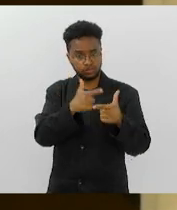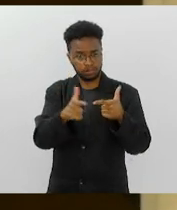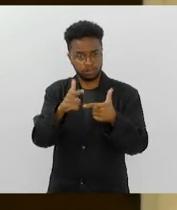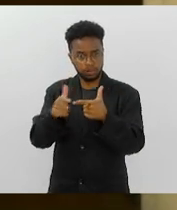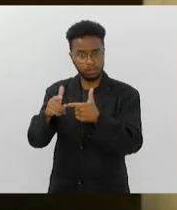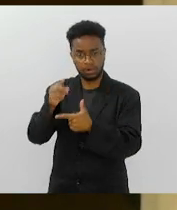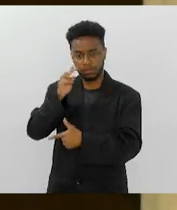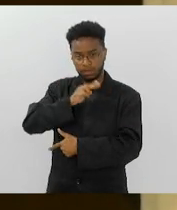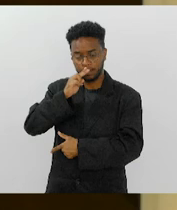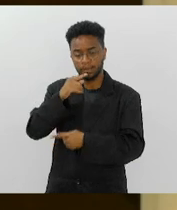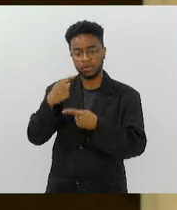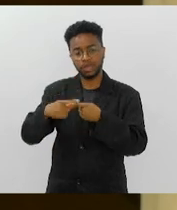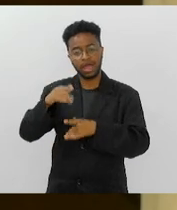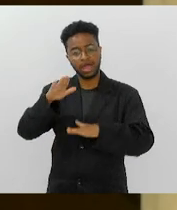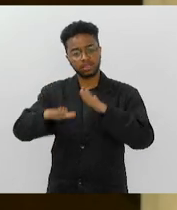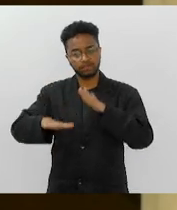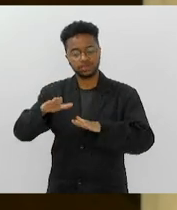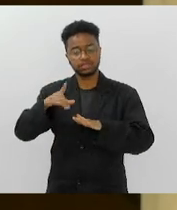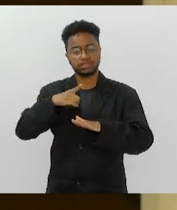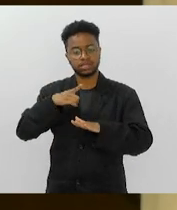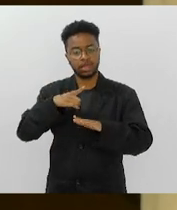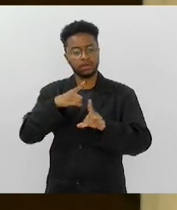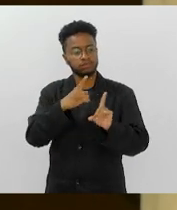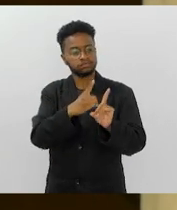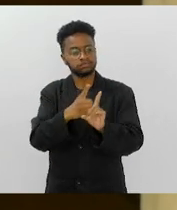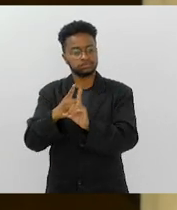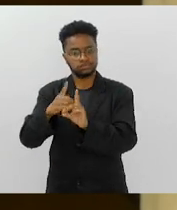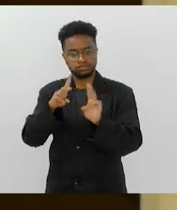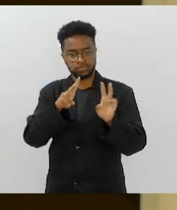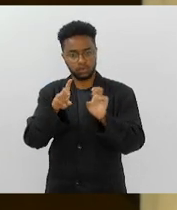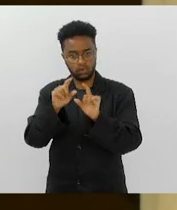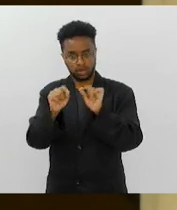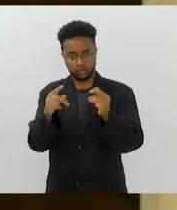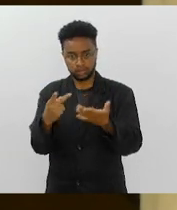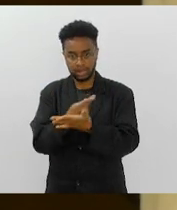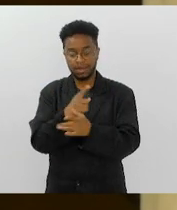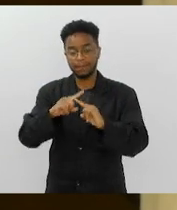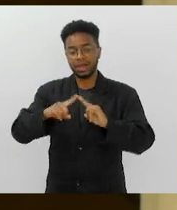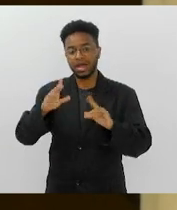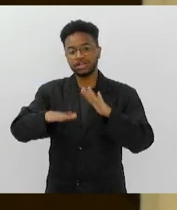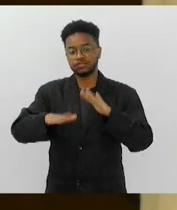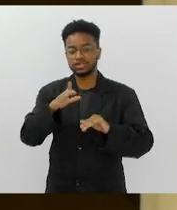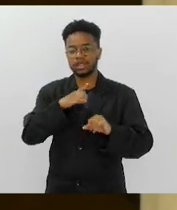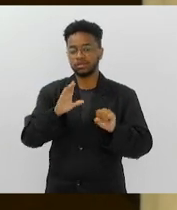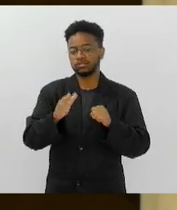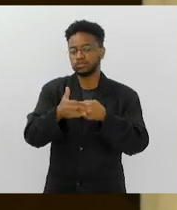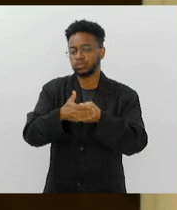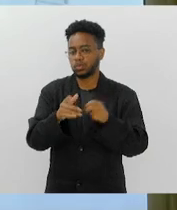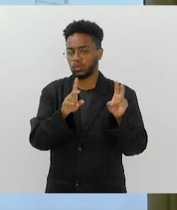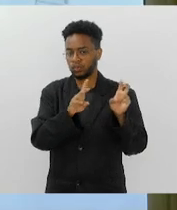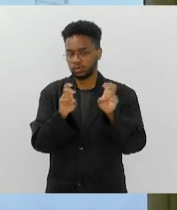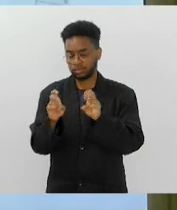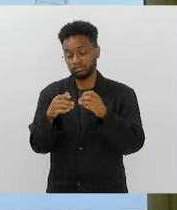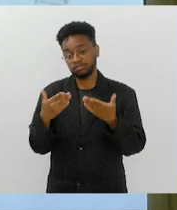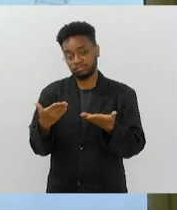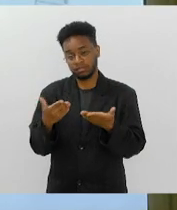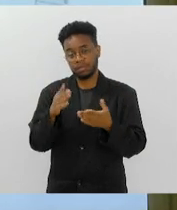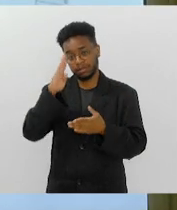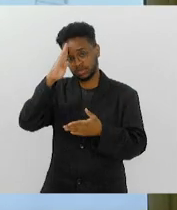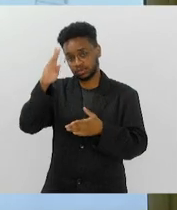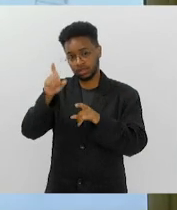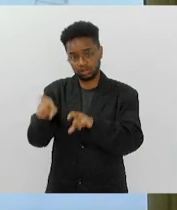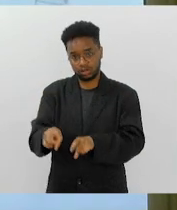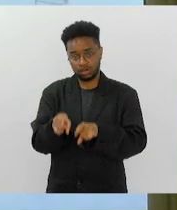mas existe uma subnotificação, especialmente no interior, na zona rural. E aí chega para a gente um socorro,